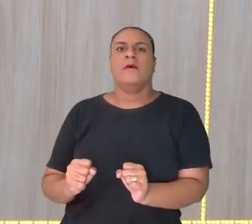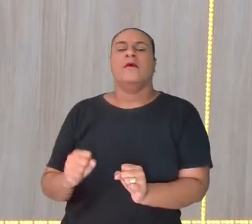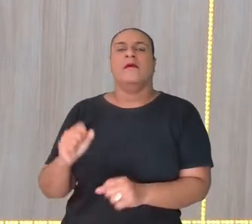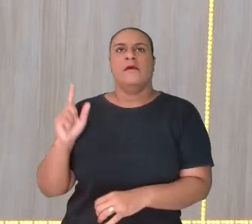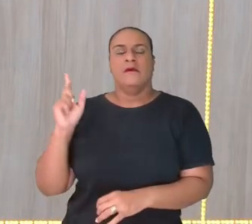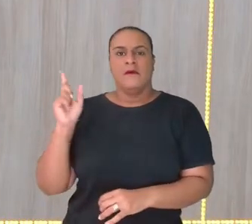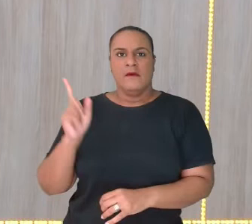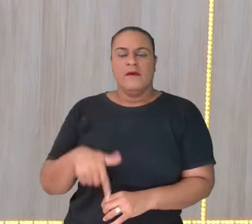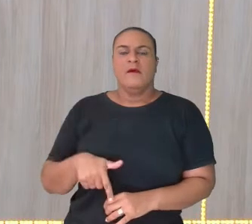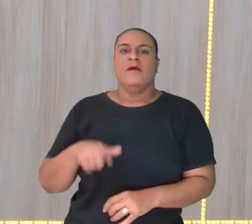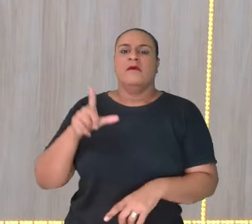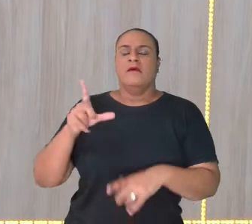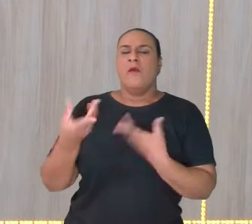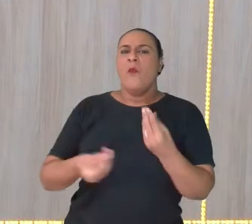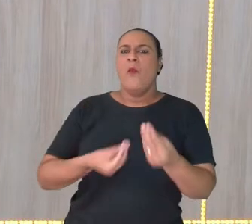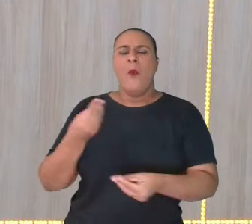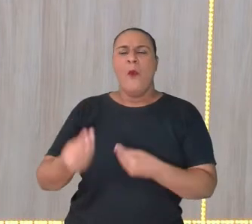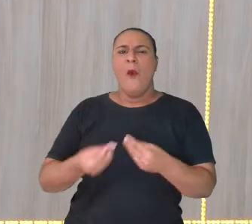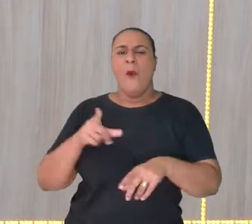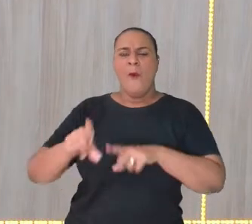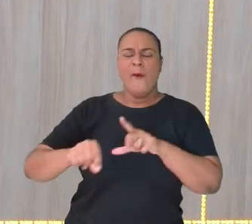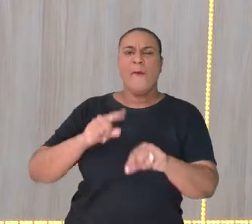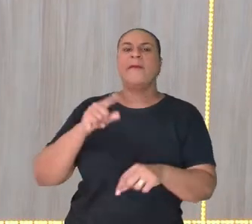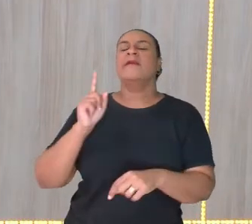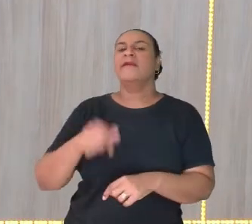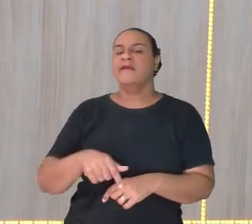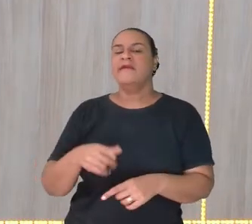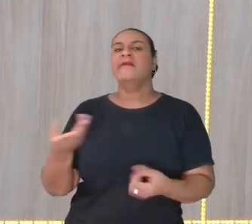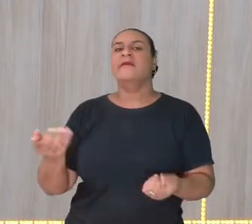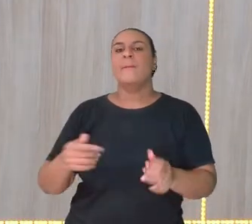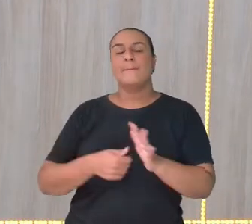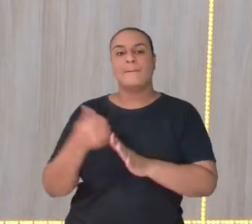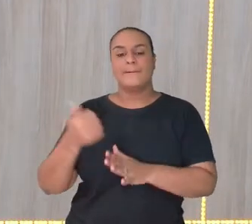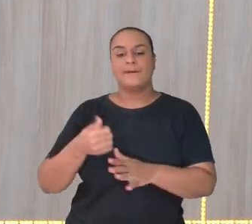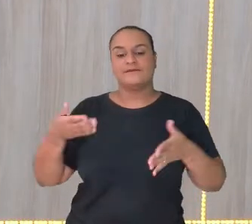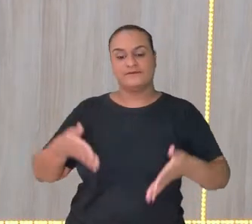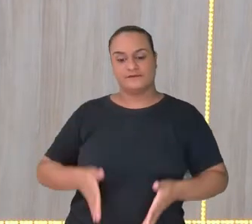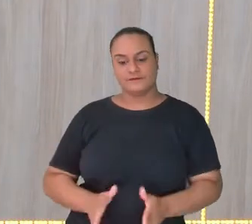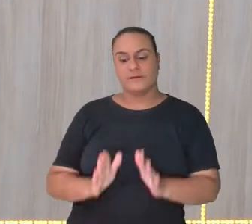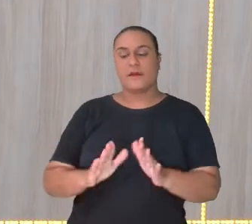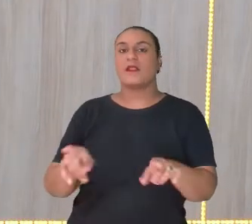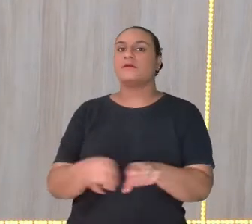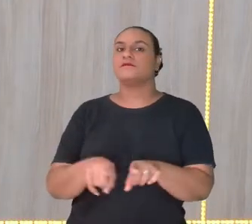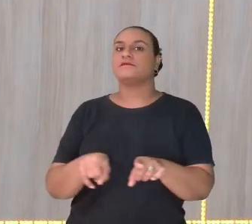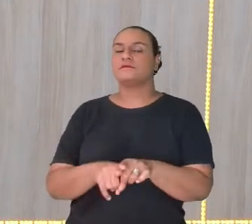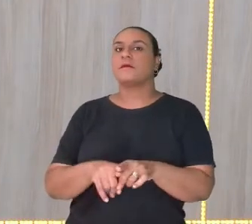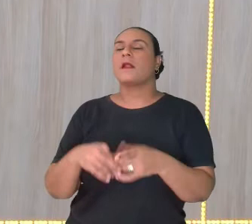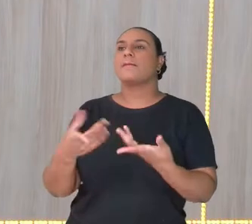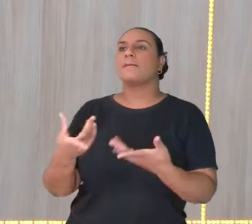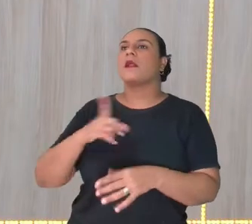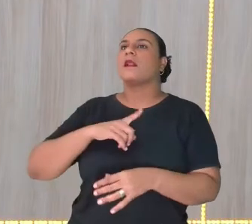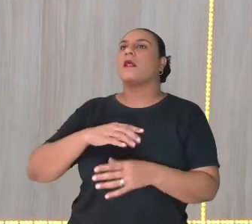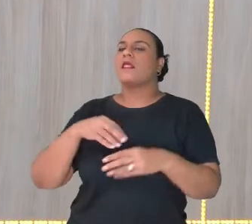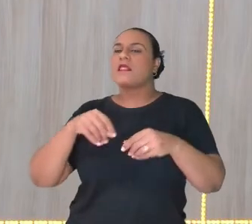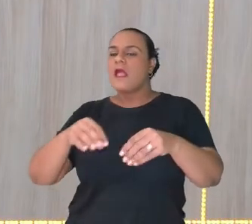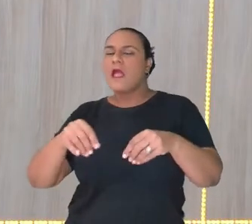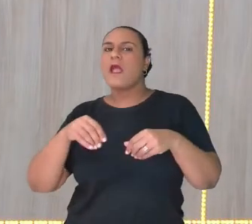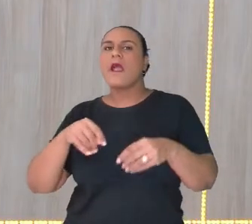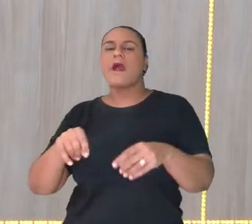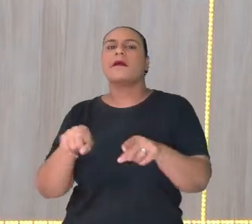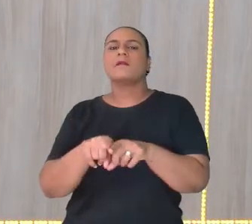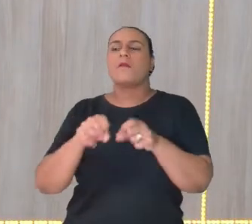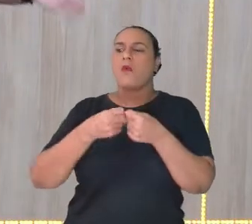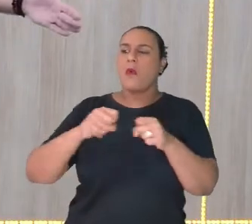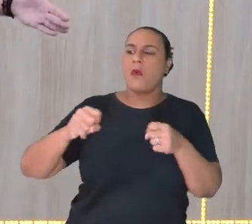algo que era definido, né, pelo nascimento, pela posse e pela extensão das terras